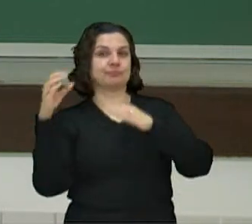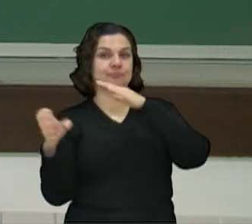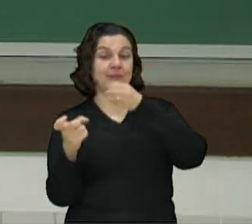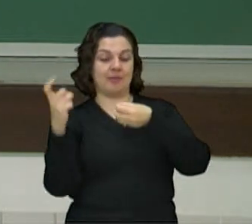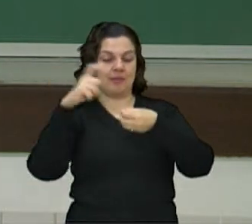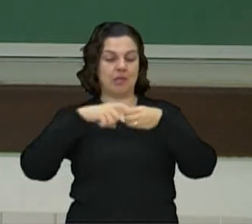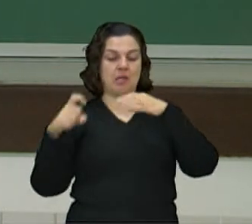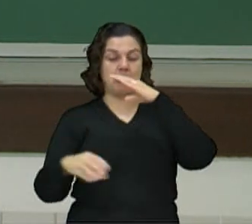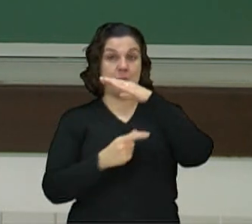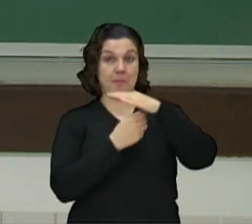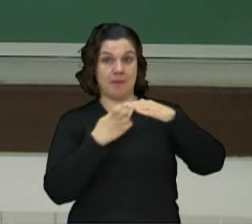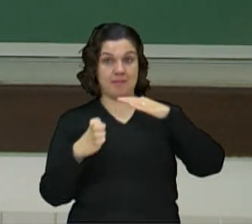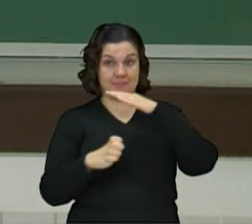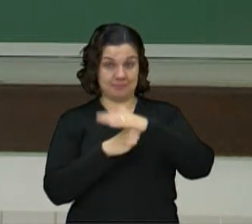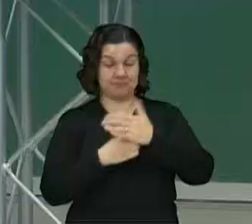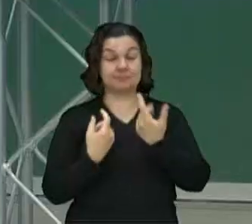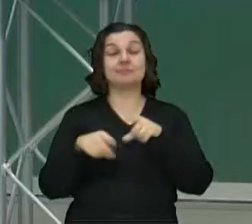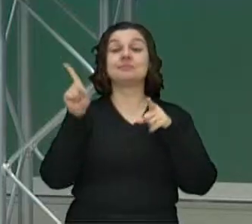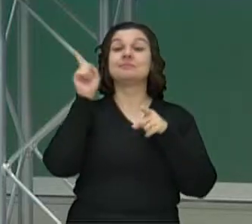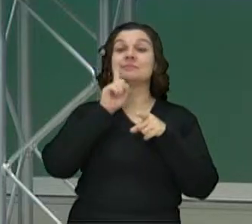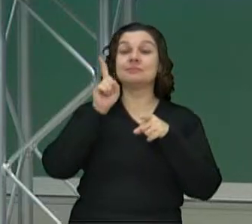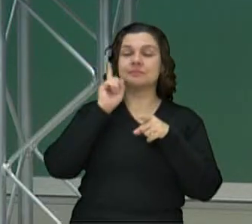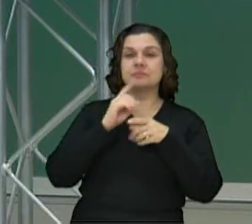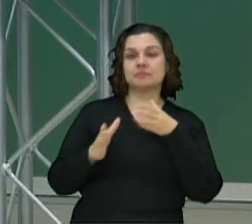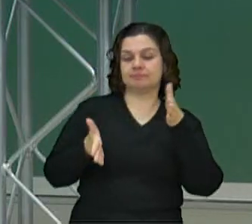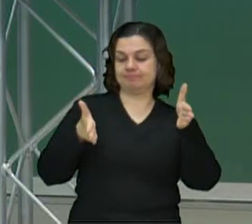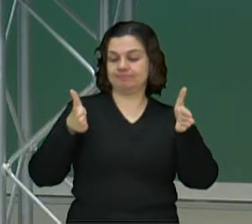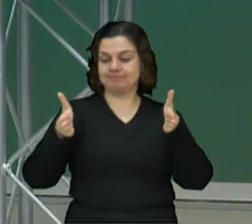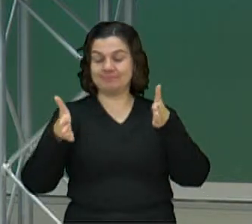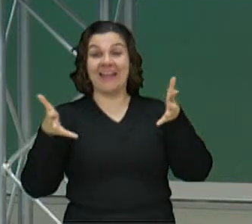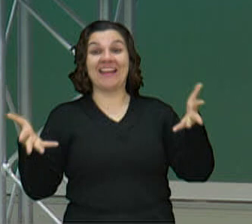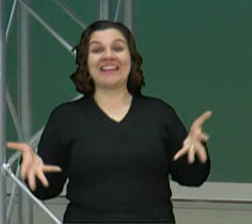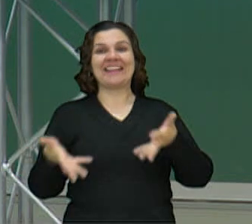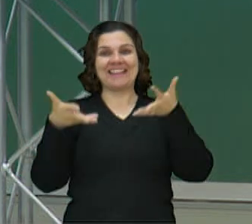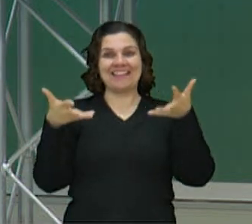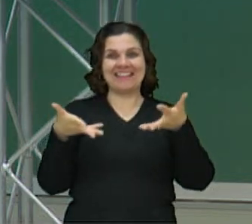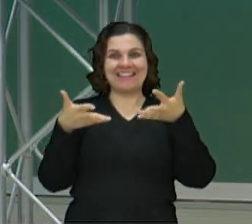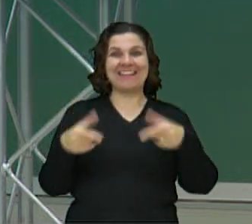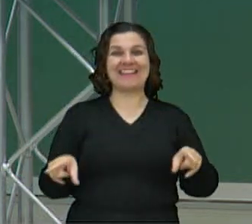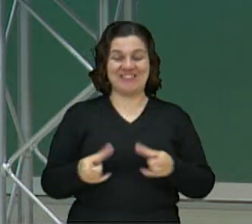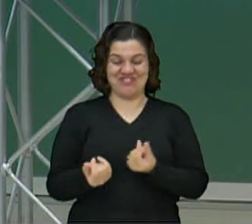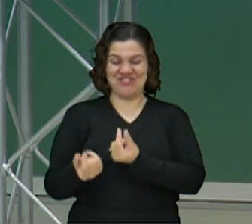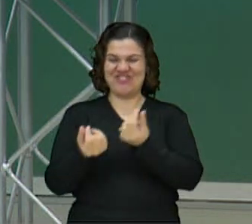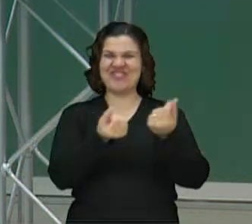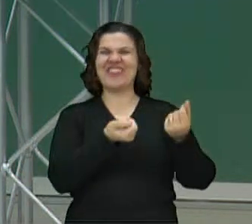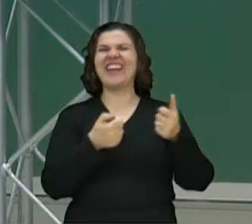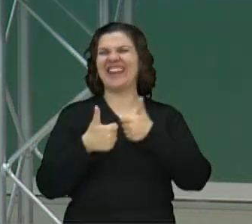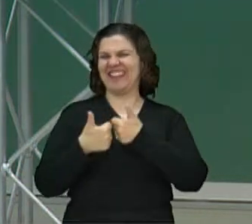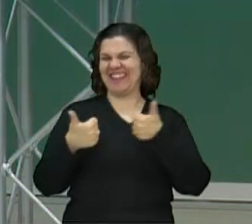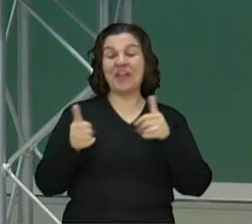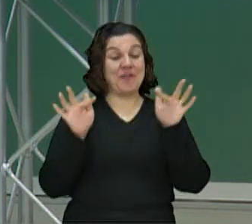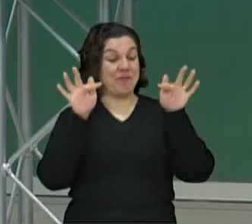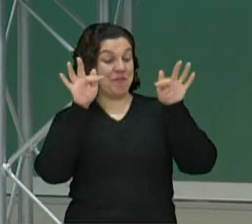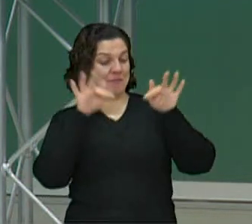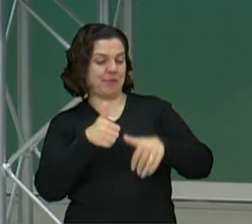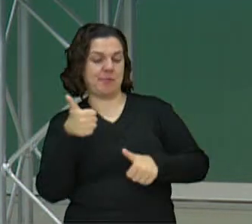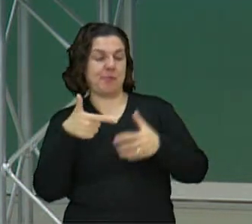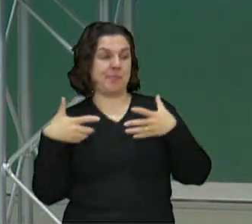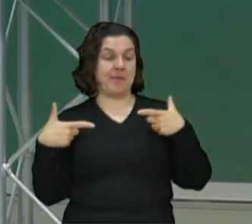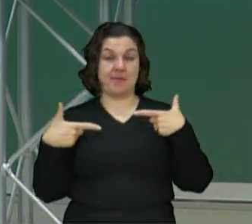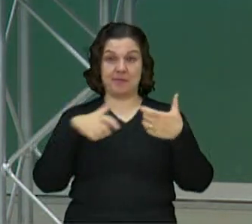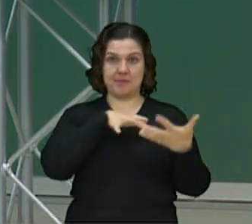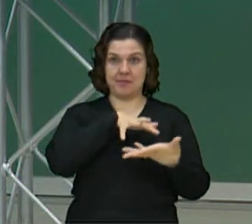de Nova York. Os Estados Unidos viviam um período de euforia e prosperidade depois da Primeira Guerra